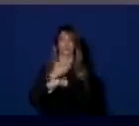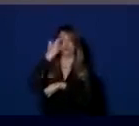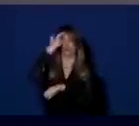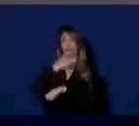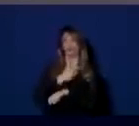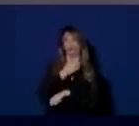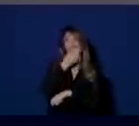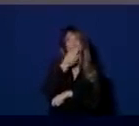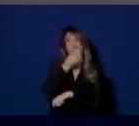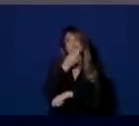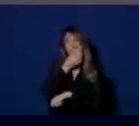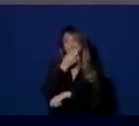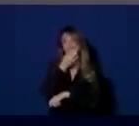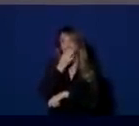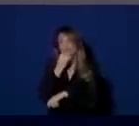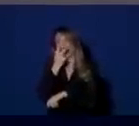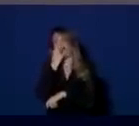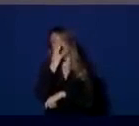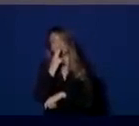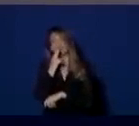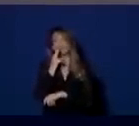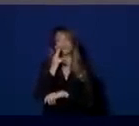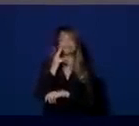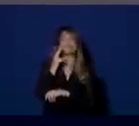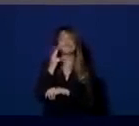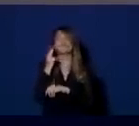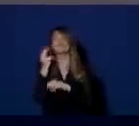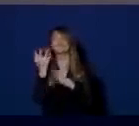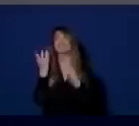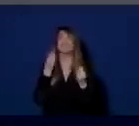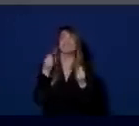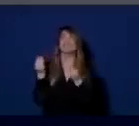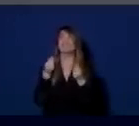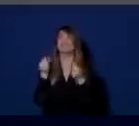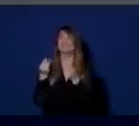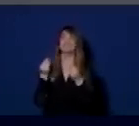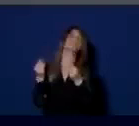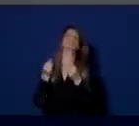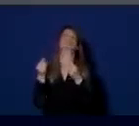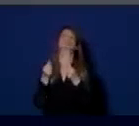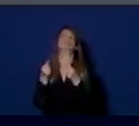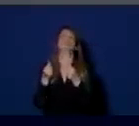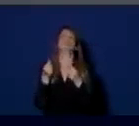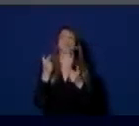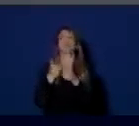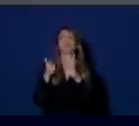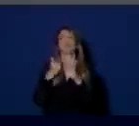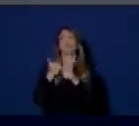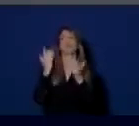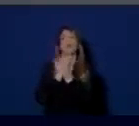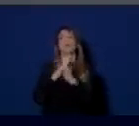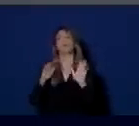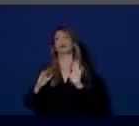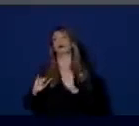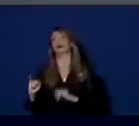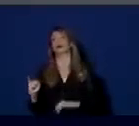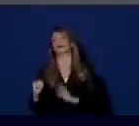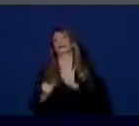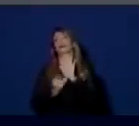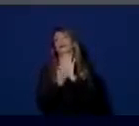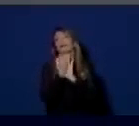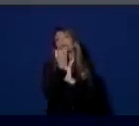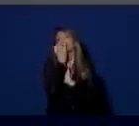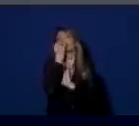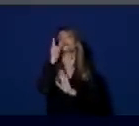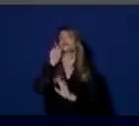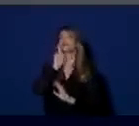acho que se... Para uma combinação, vamos dizer, para acabar com esse problema gravíssimo da inflação americana,